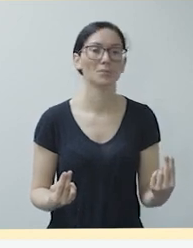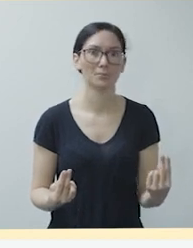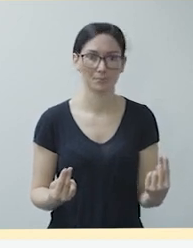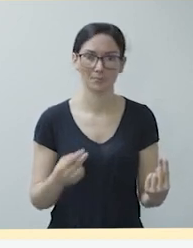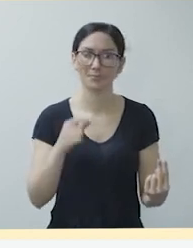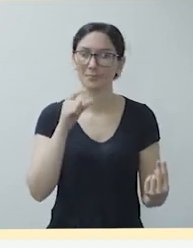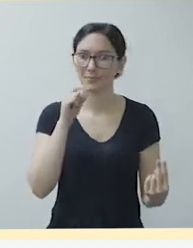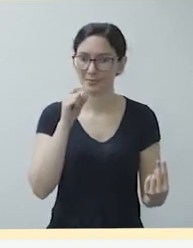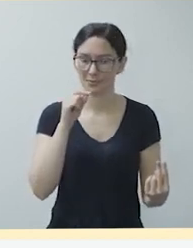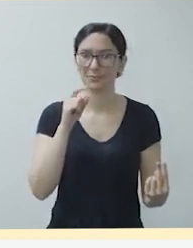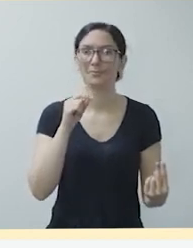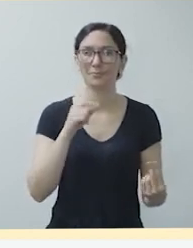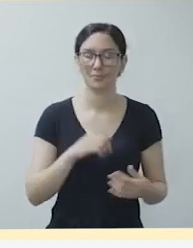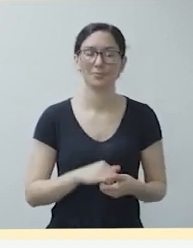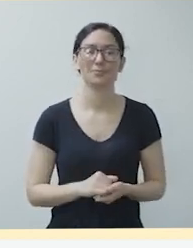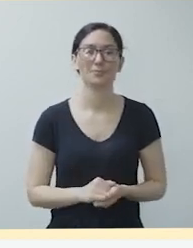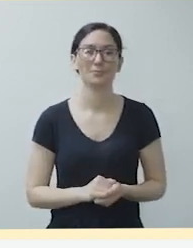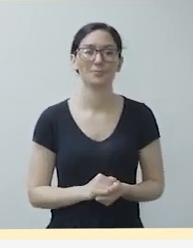não é isso?